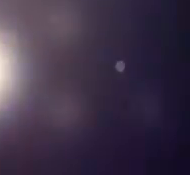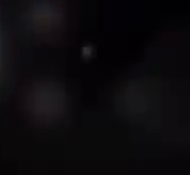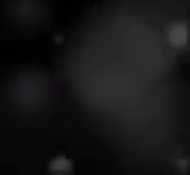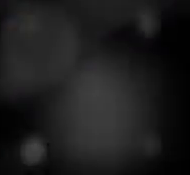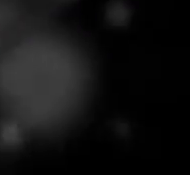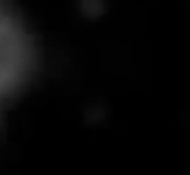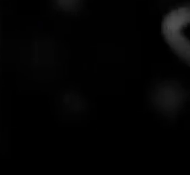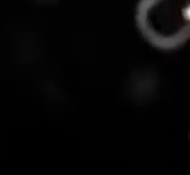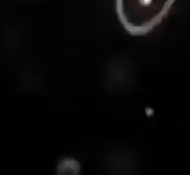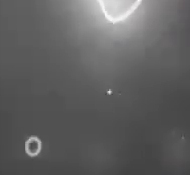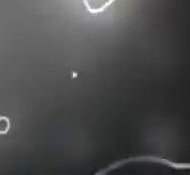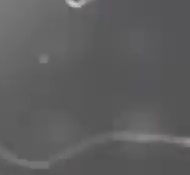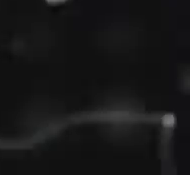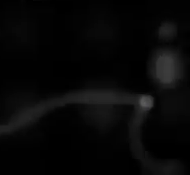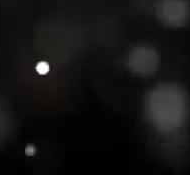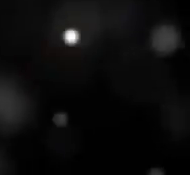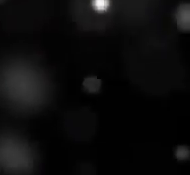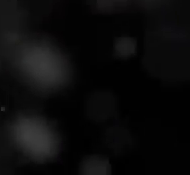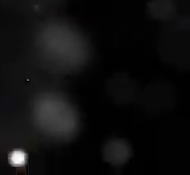E aí